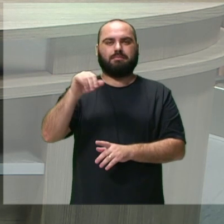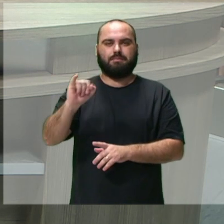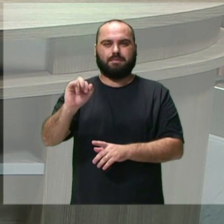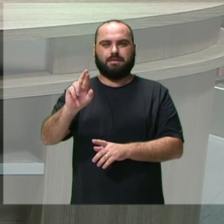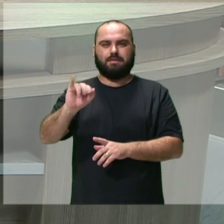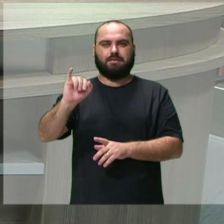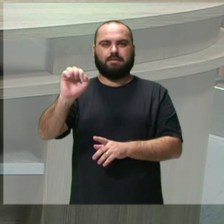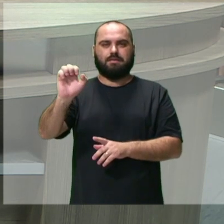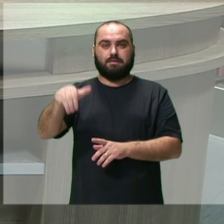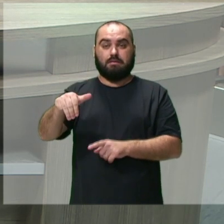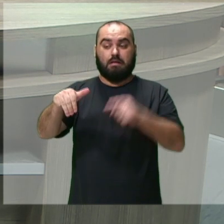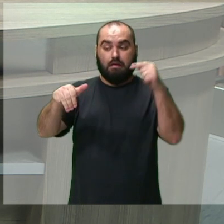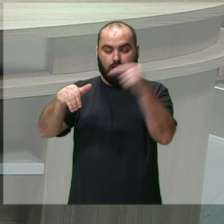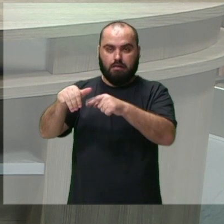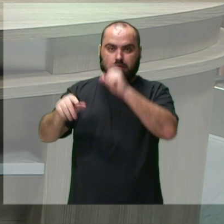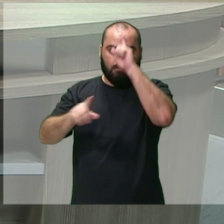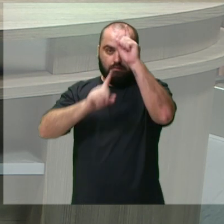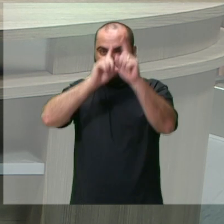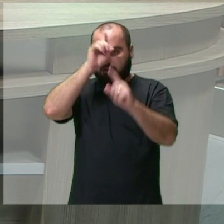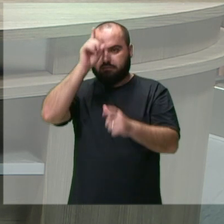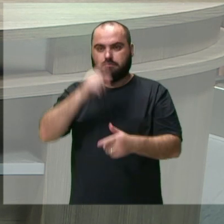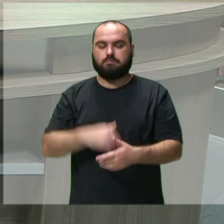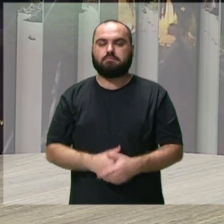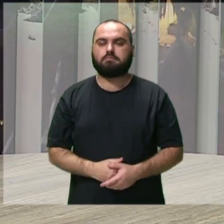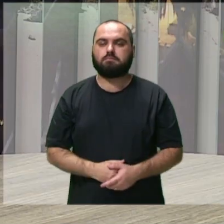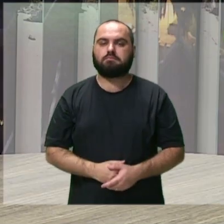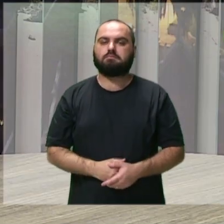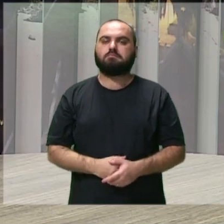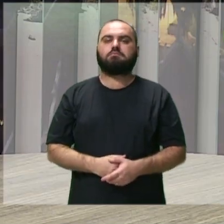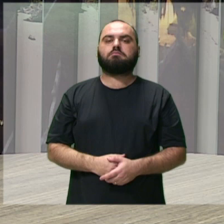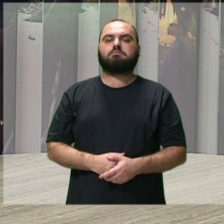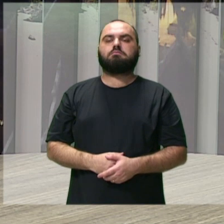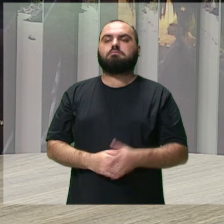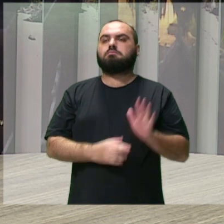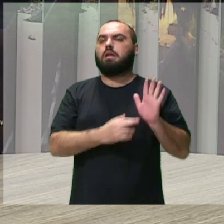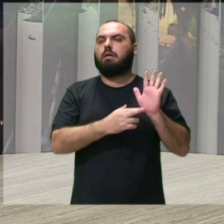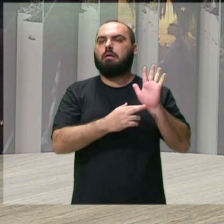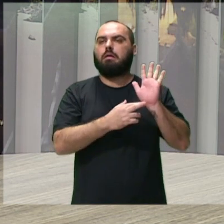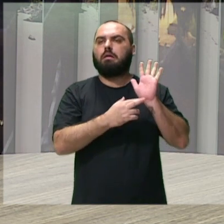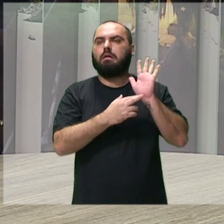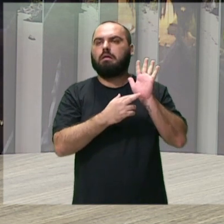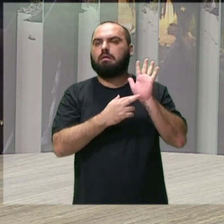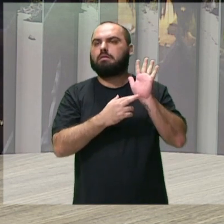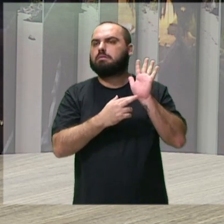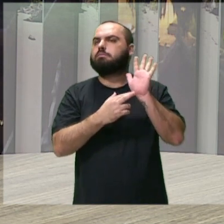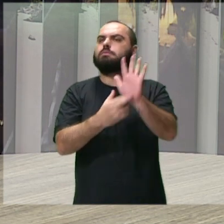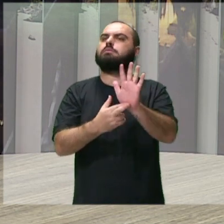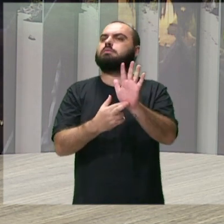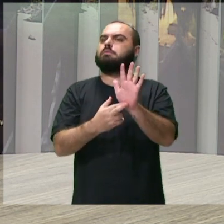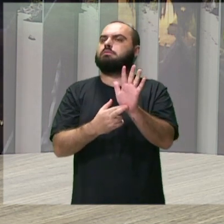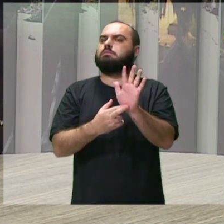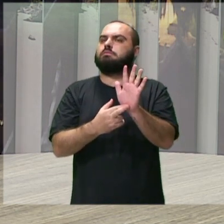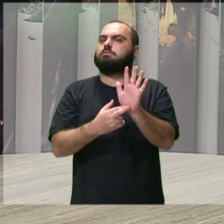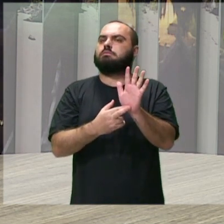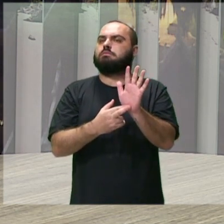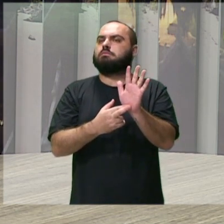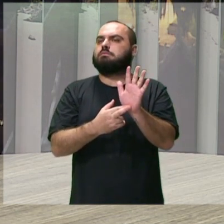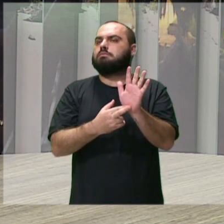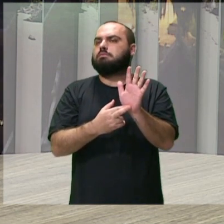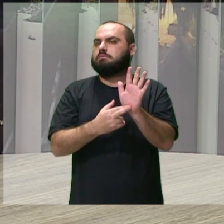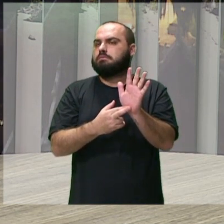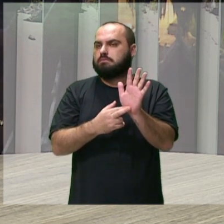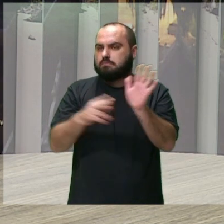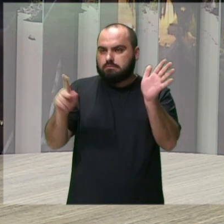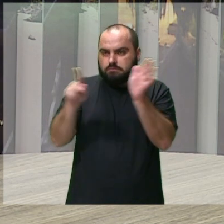foi basicamente isso. Eu teria que fazer uma representação ali, né? E a